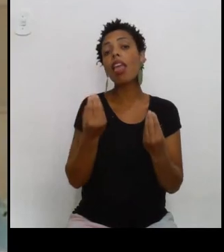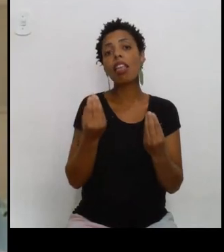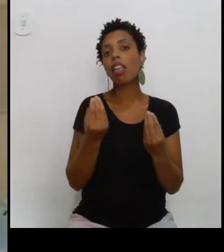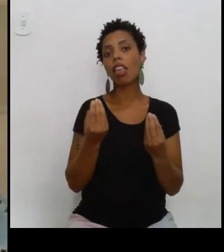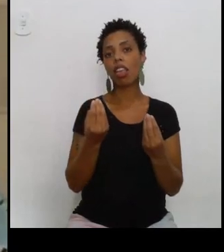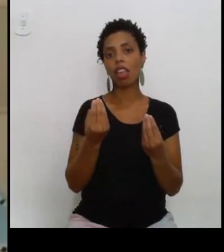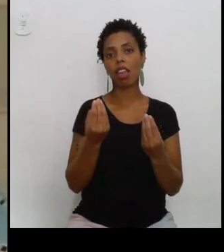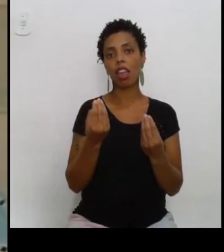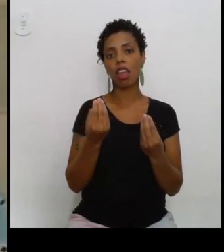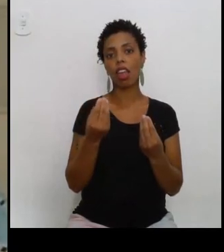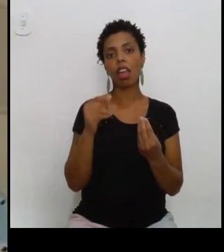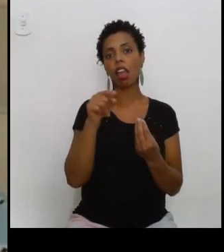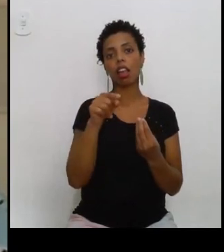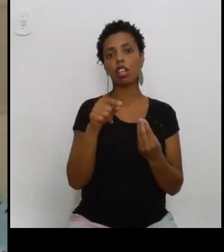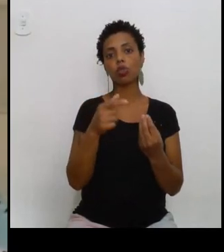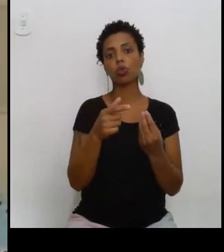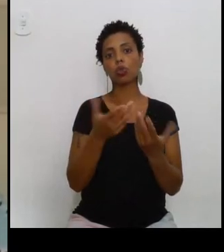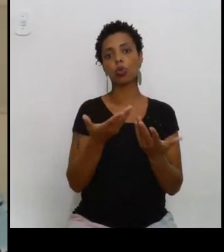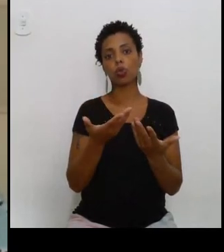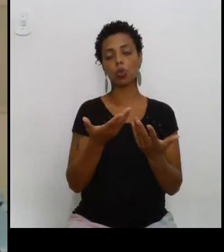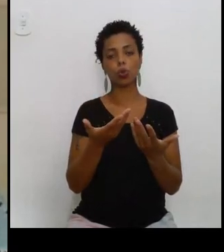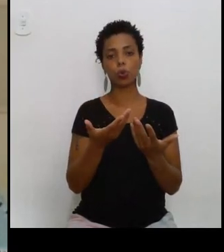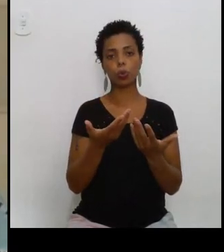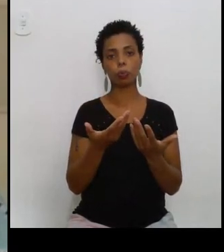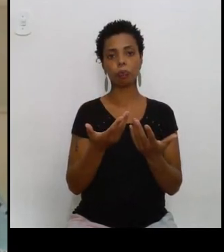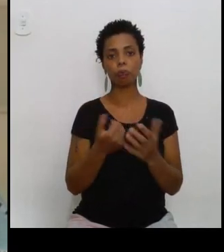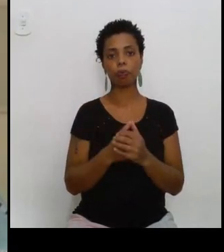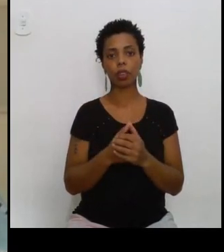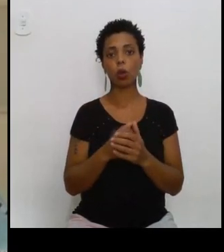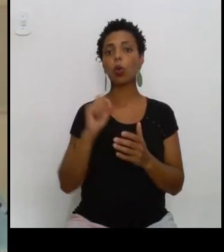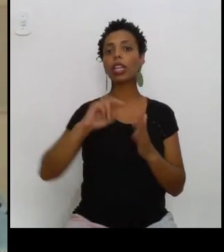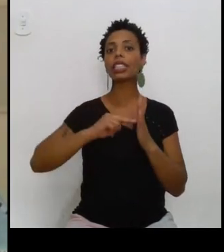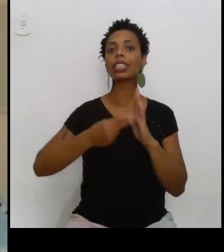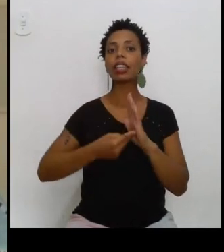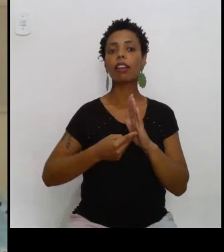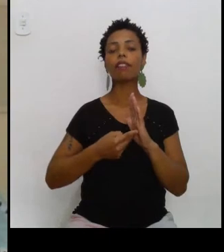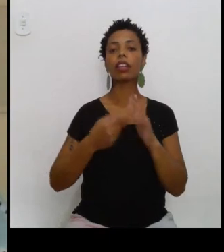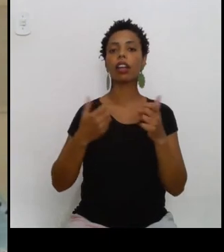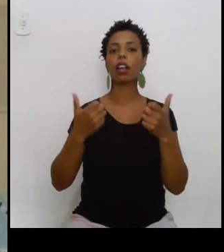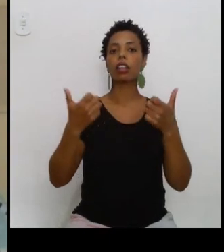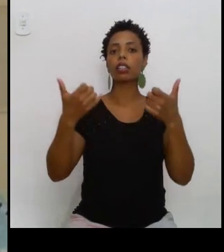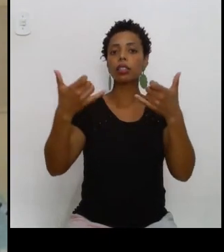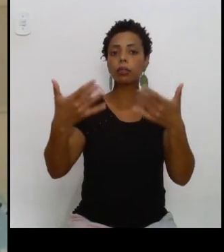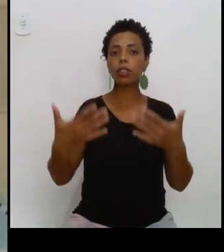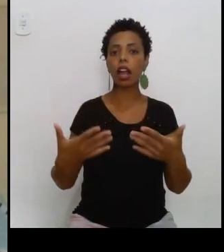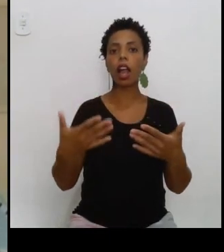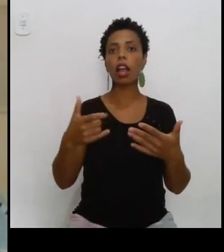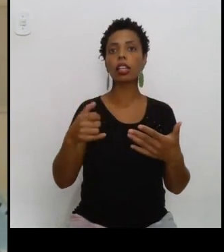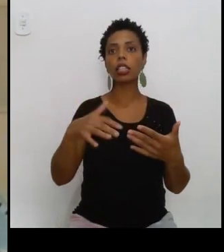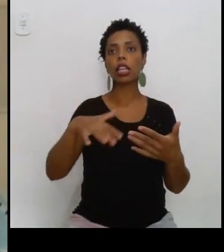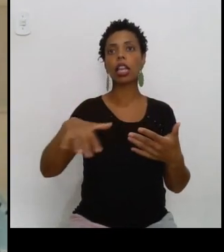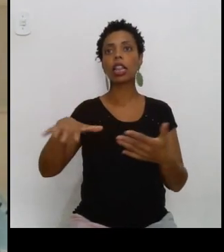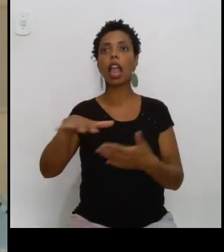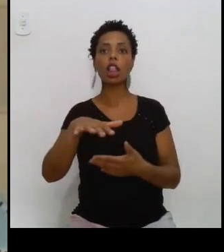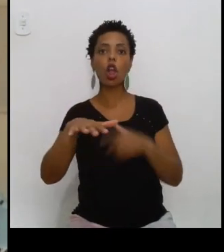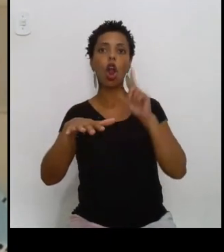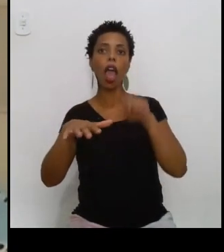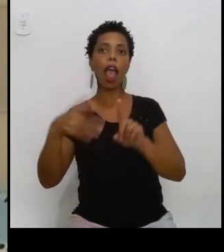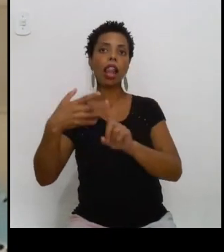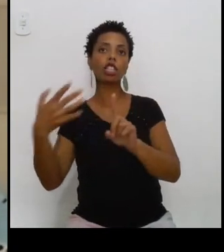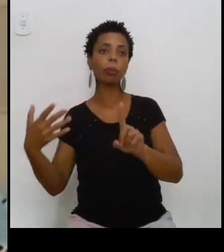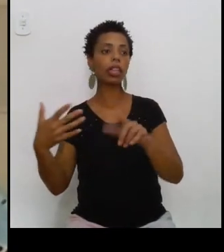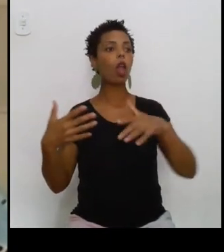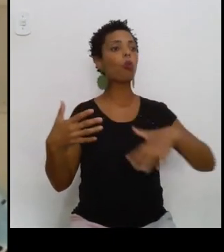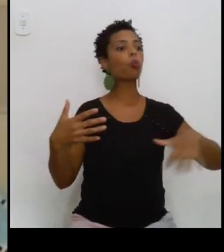Isso serve assim o que significa de escrever um território como LGBT e outro não assim eu acho que